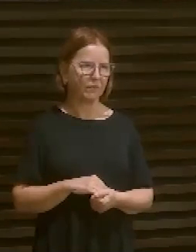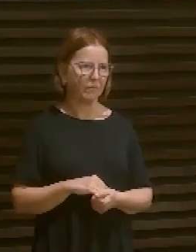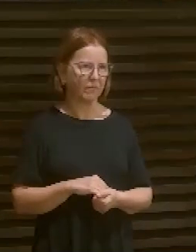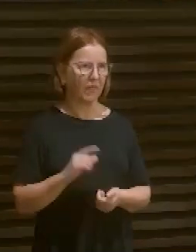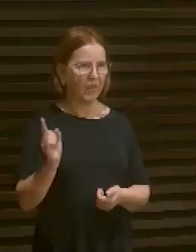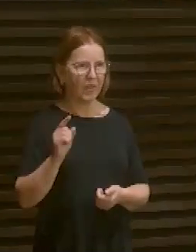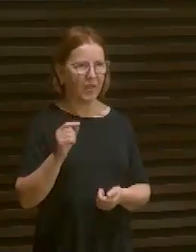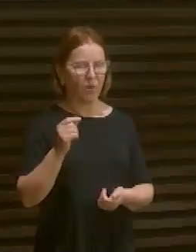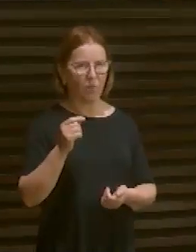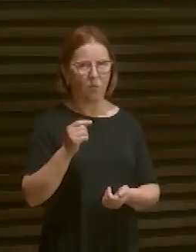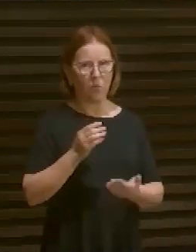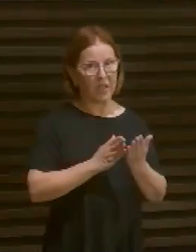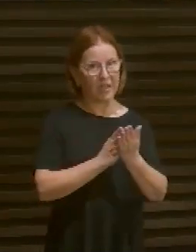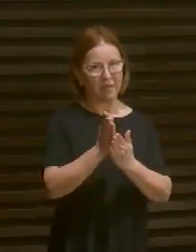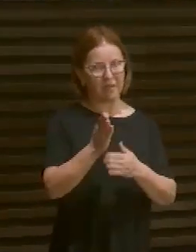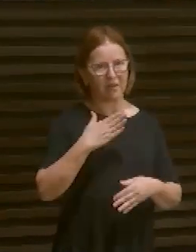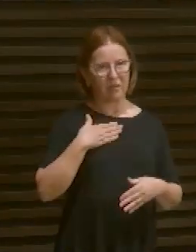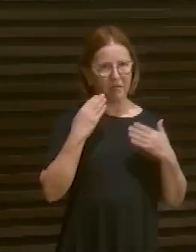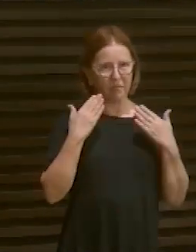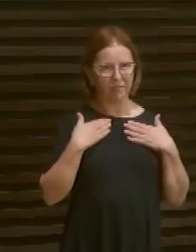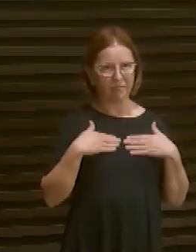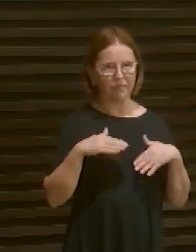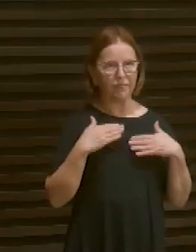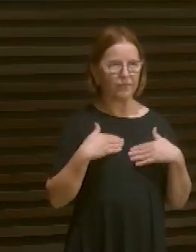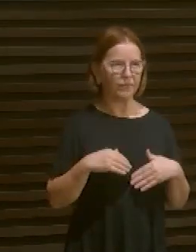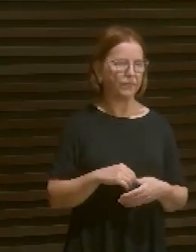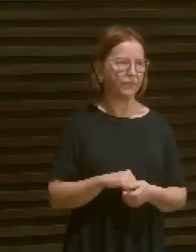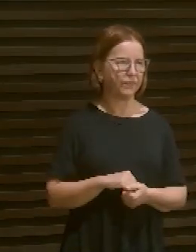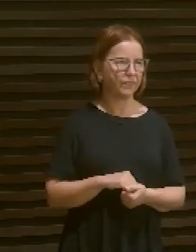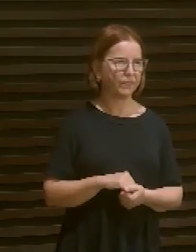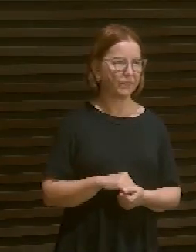Não entrarão no meu descanso.